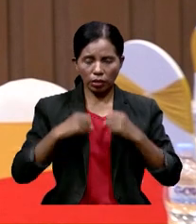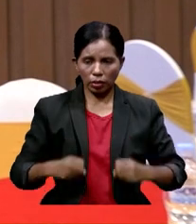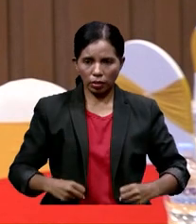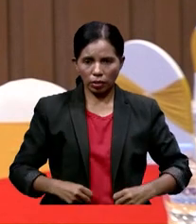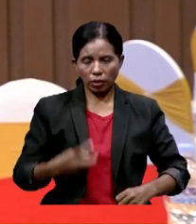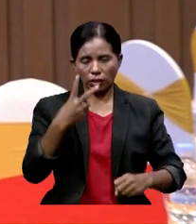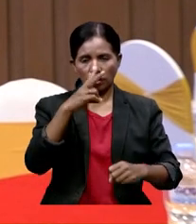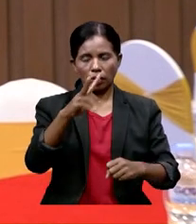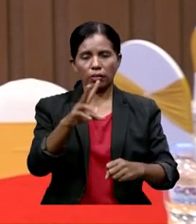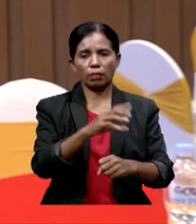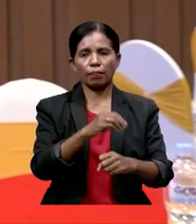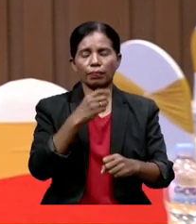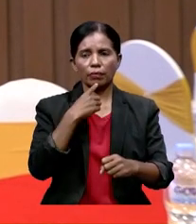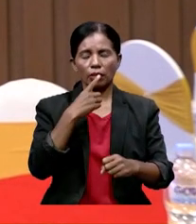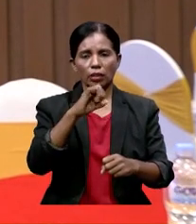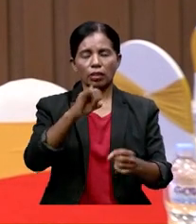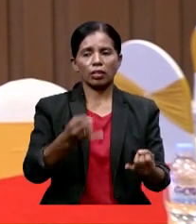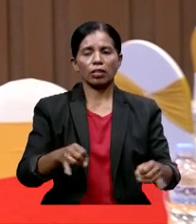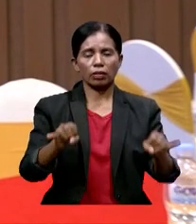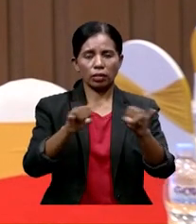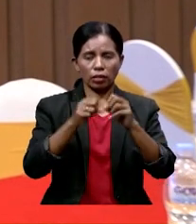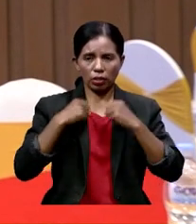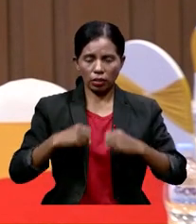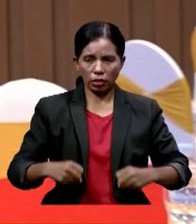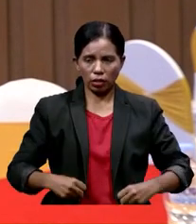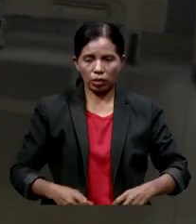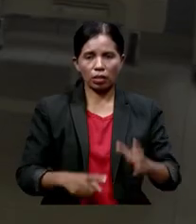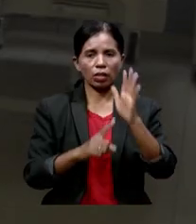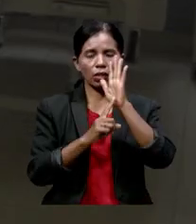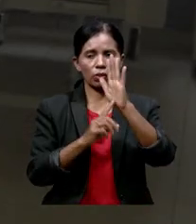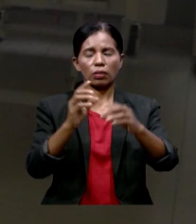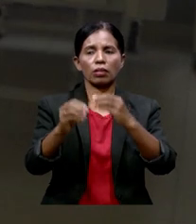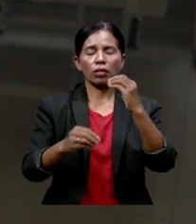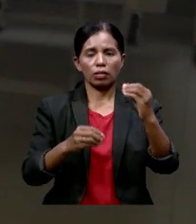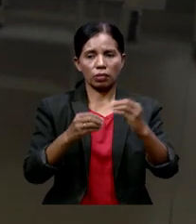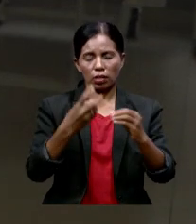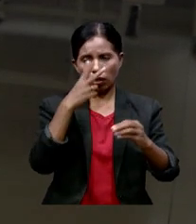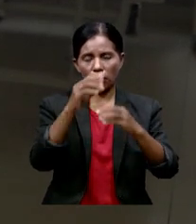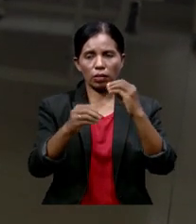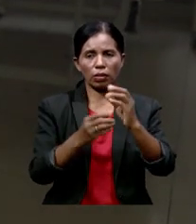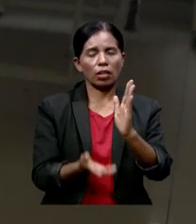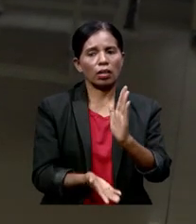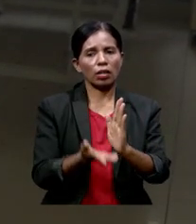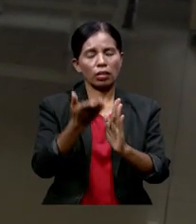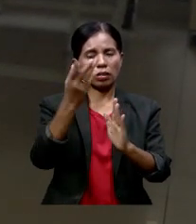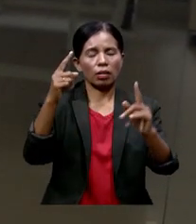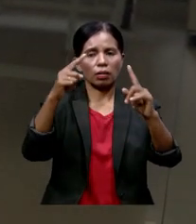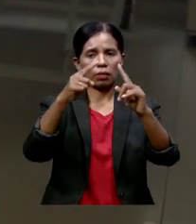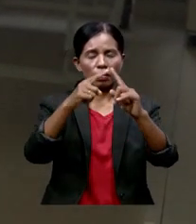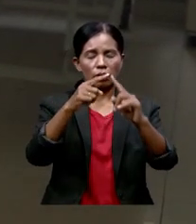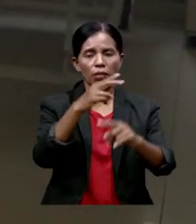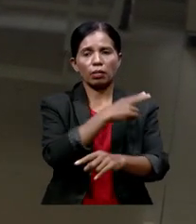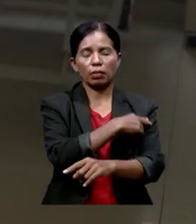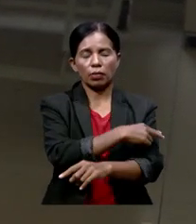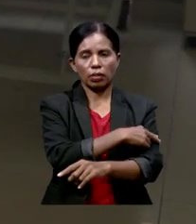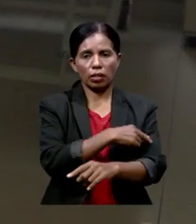assunto fortalecimento institucional saúde, informa Cata, posto tratamento hasai ona ba iha posto